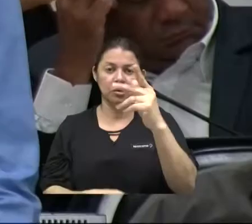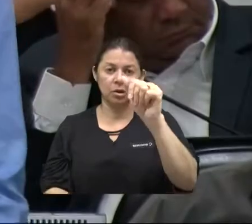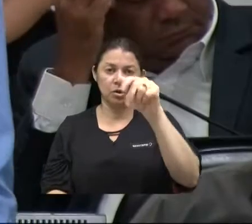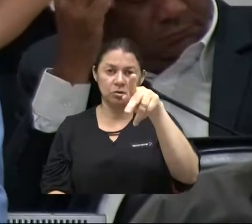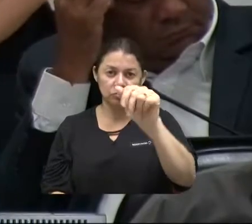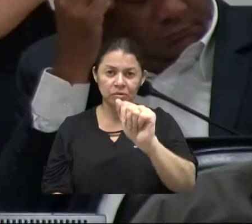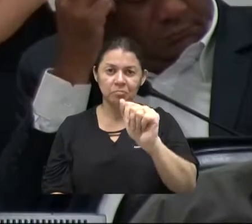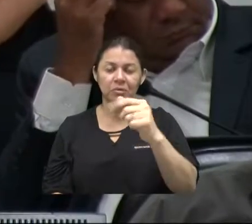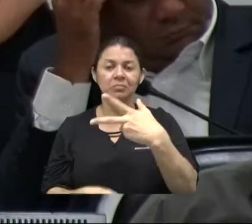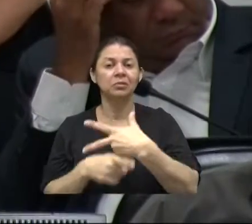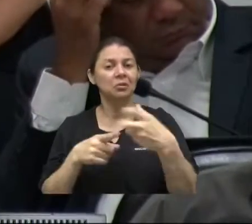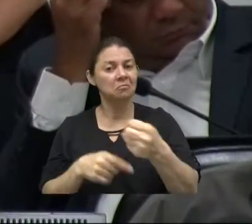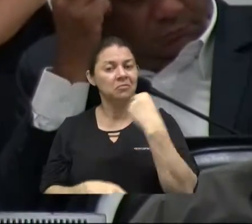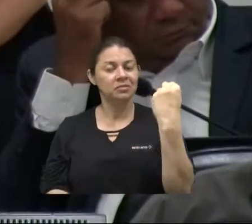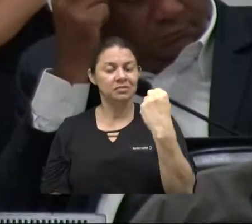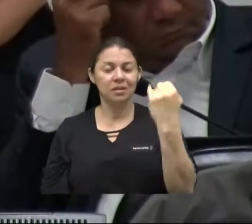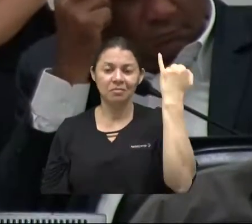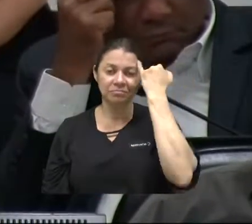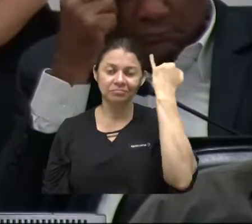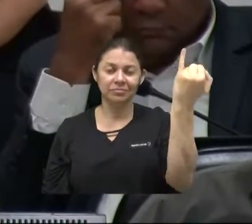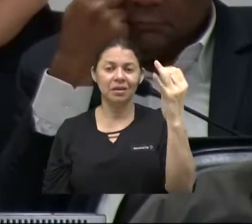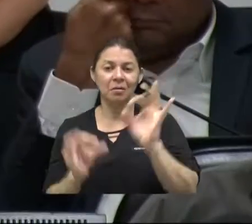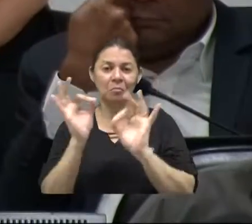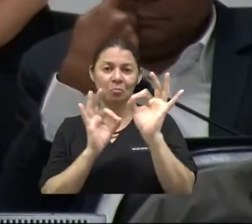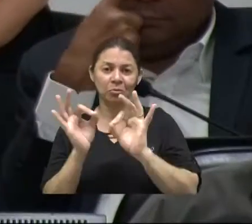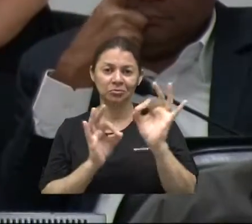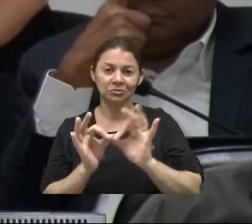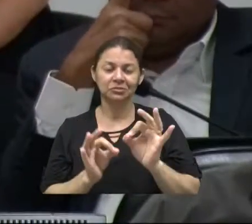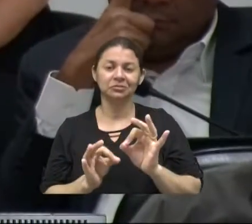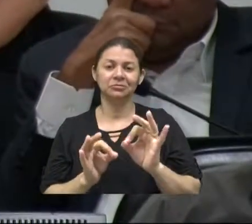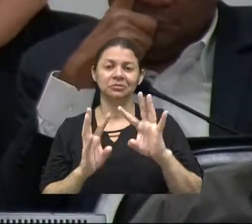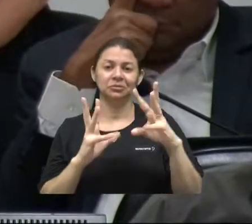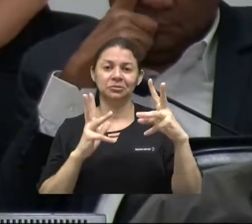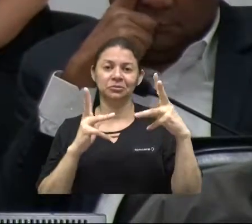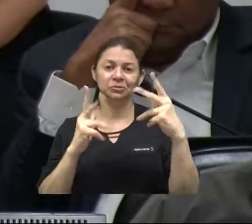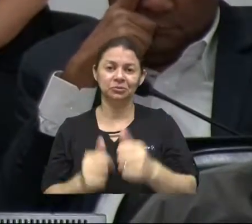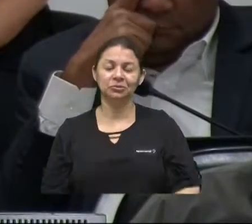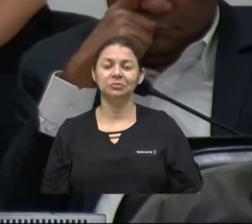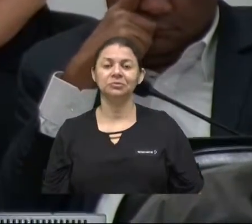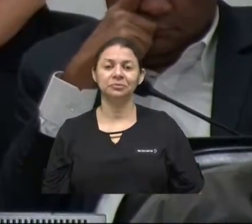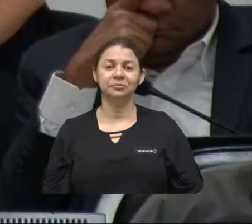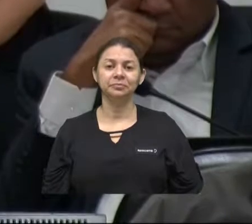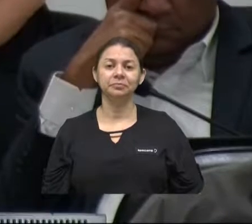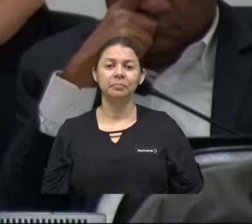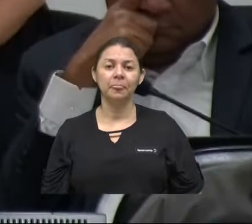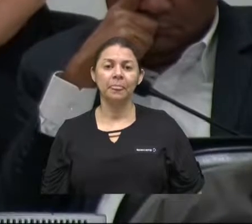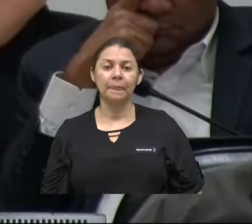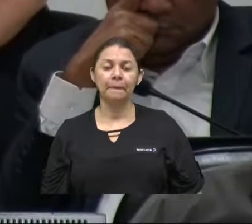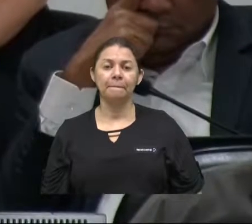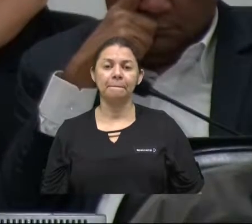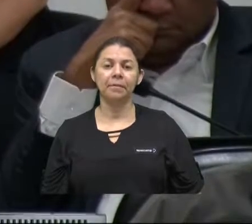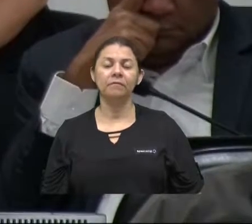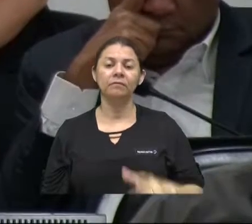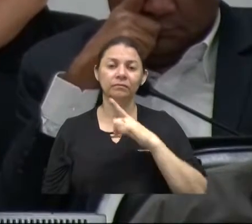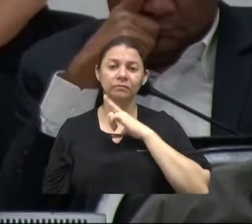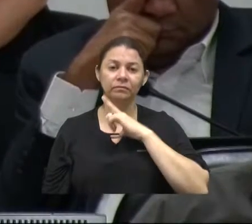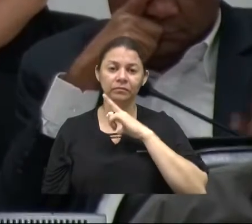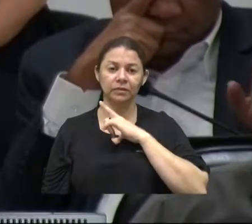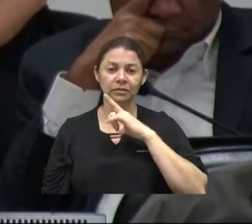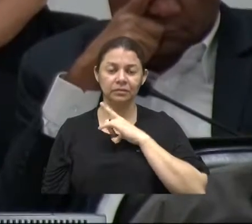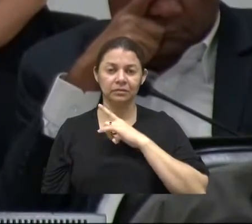com os seus projetos. E nós vamos ter uma mesa, sim, transparente e tranquila.